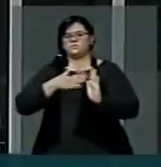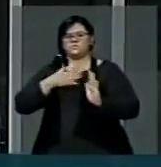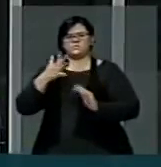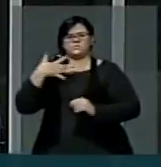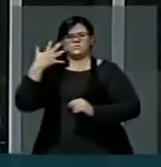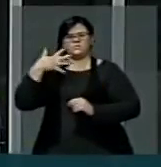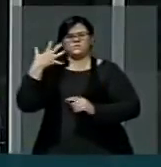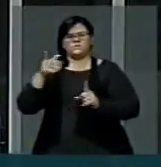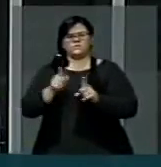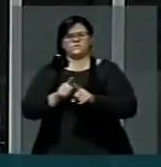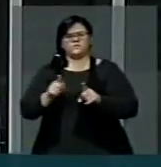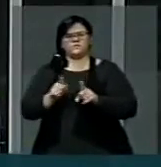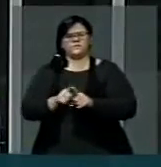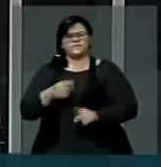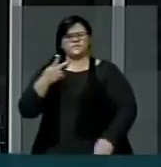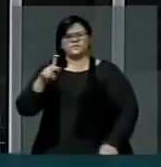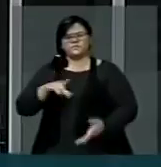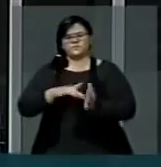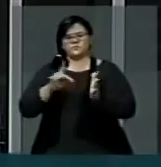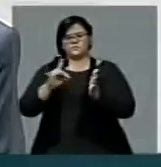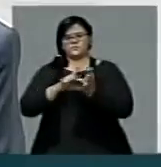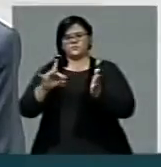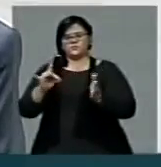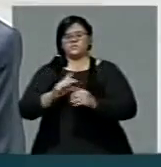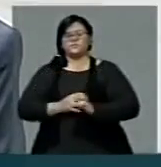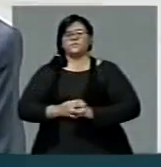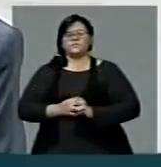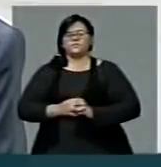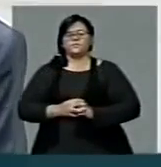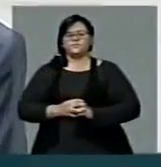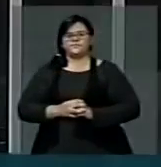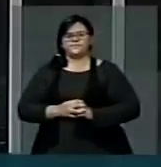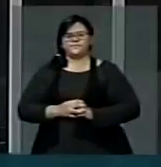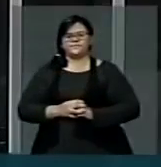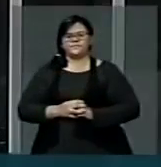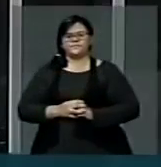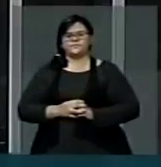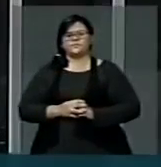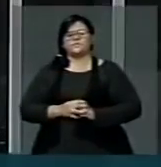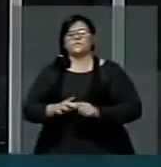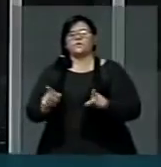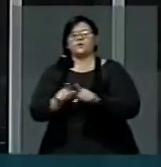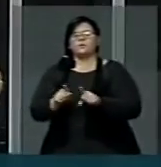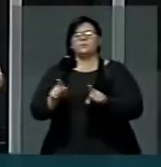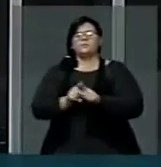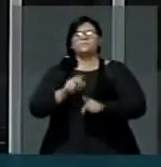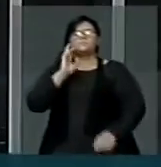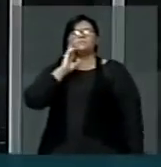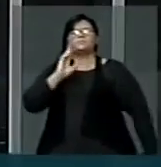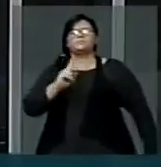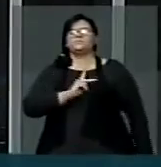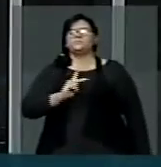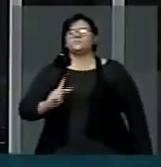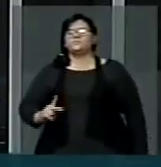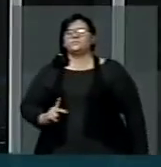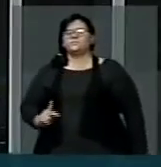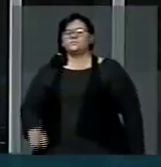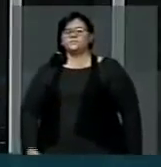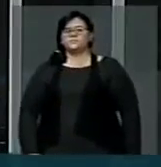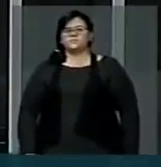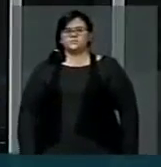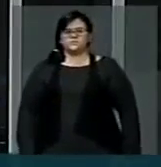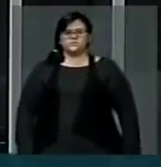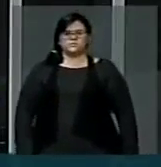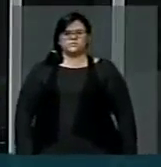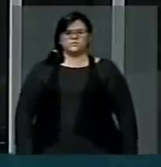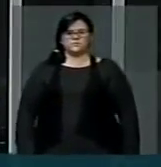pronunciamento, o seu destaque no nosso pronunciamento aqui. Quero também, senhor presidente, além de destacar,